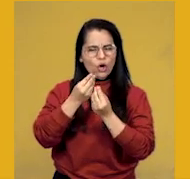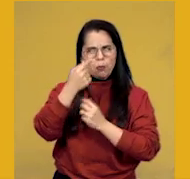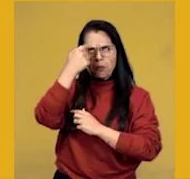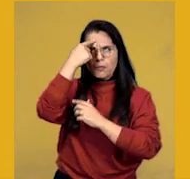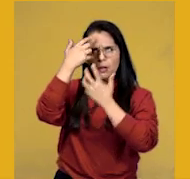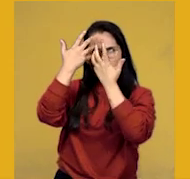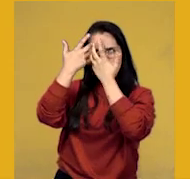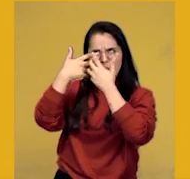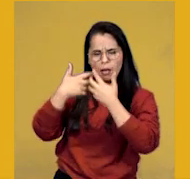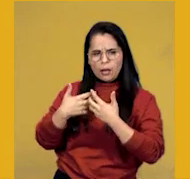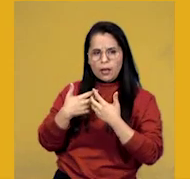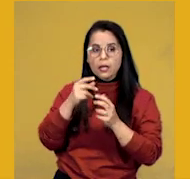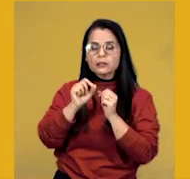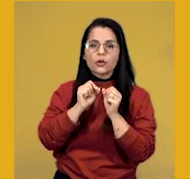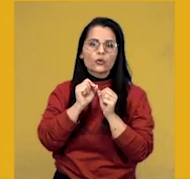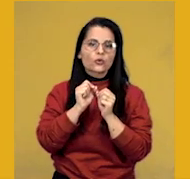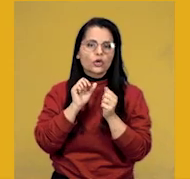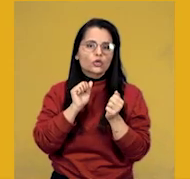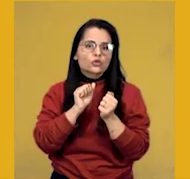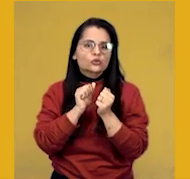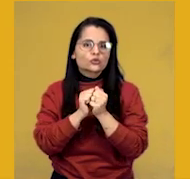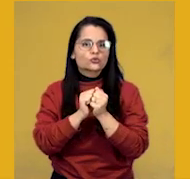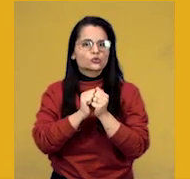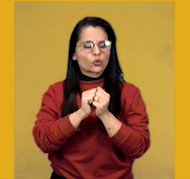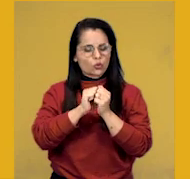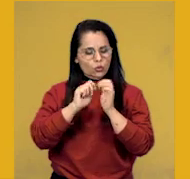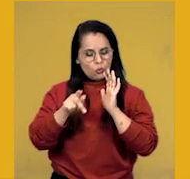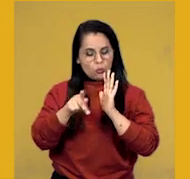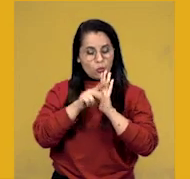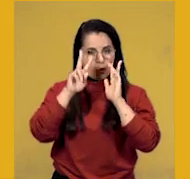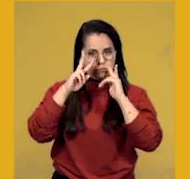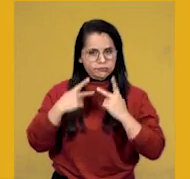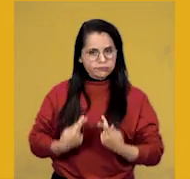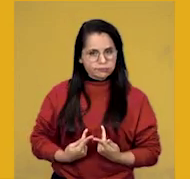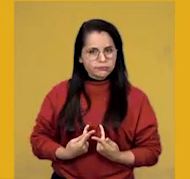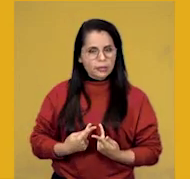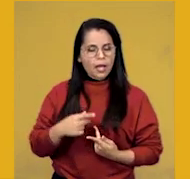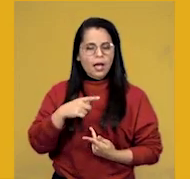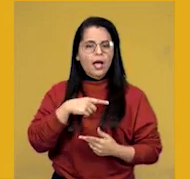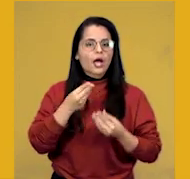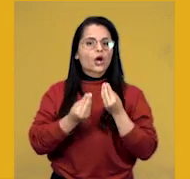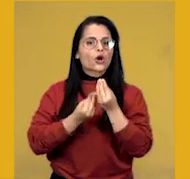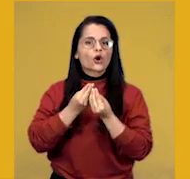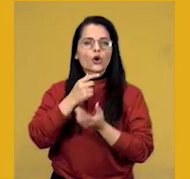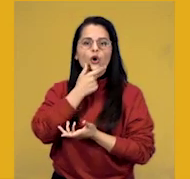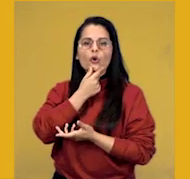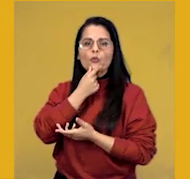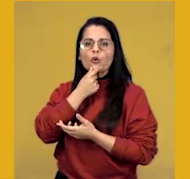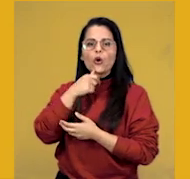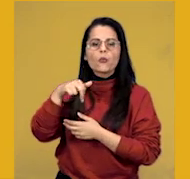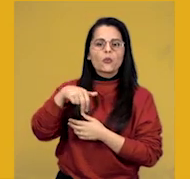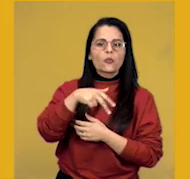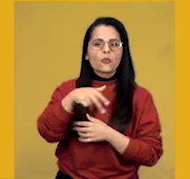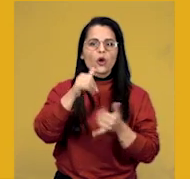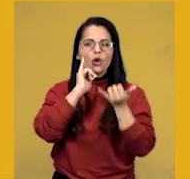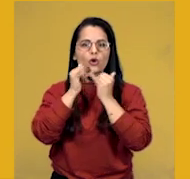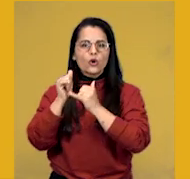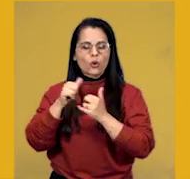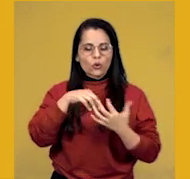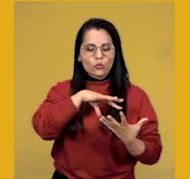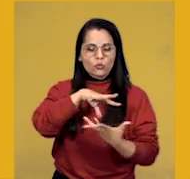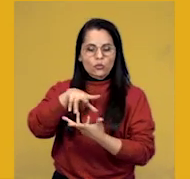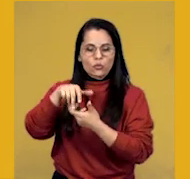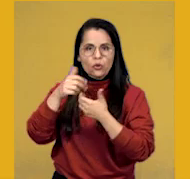codificação fazem parte da marcha civilizatória do ser humano, da extraordinária aventura do homem sobre a terra. Ao abdicar do